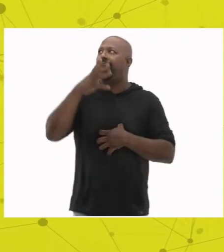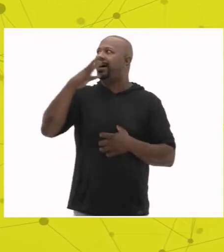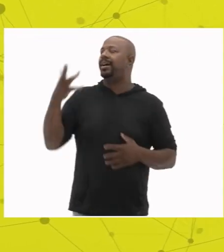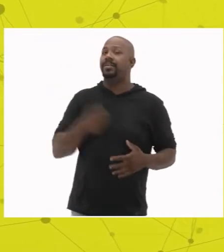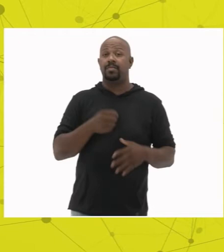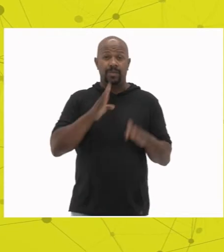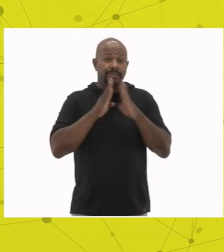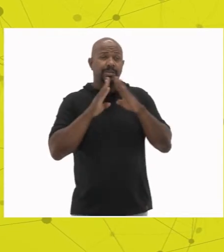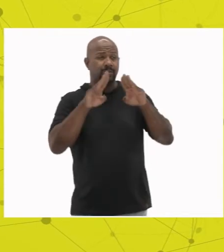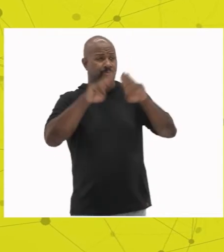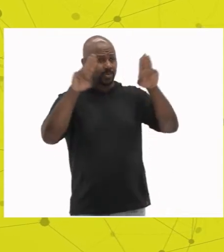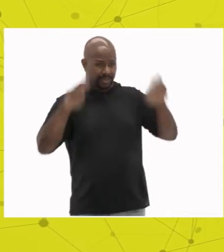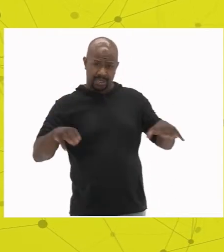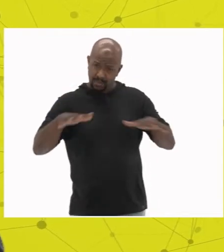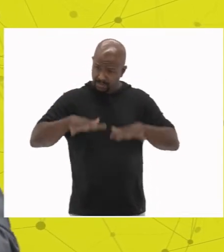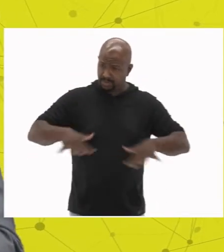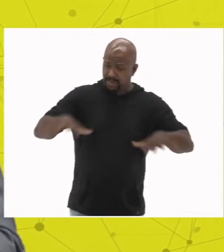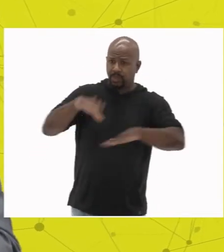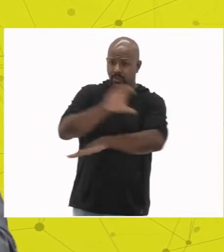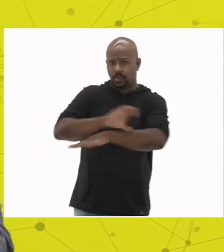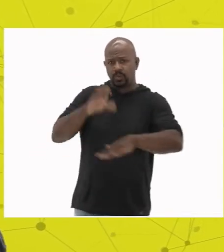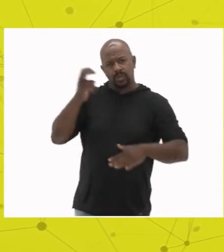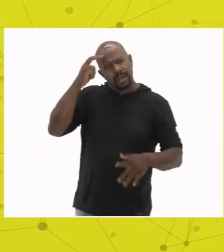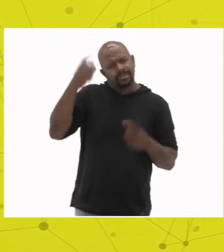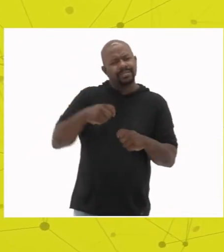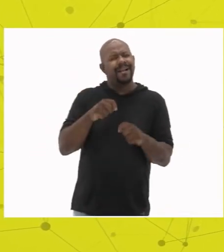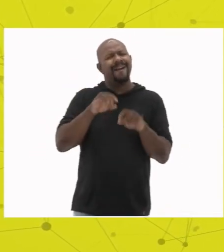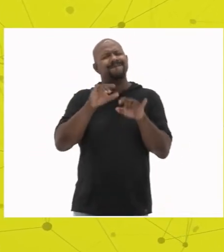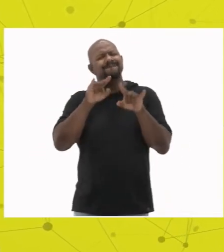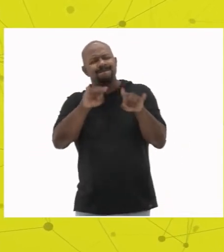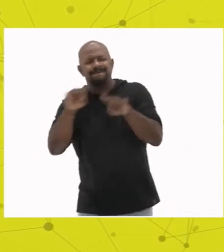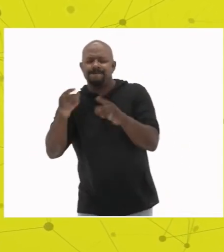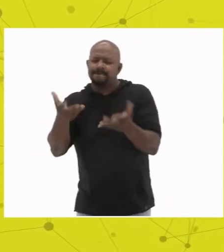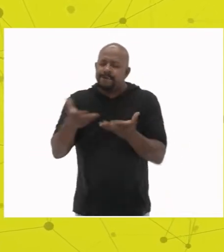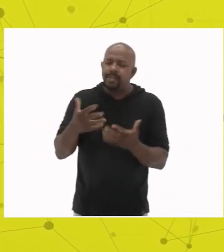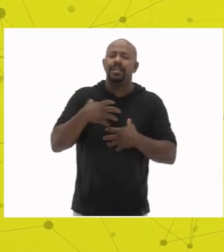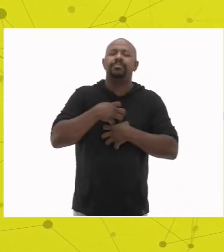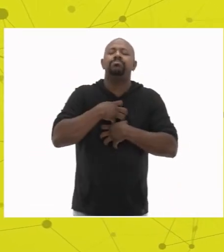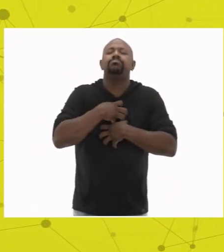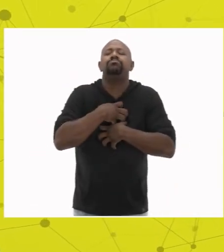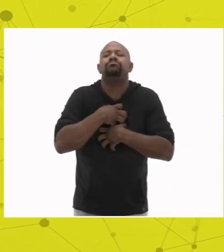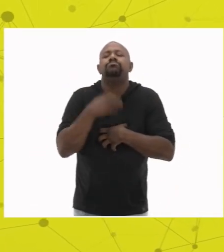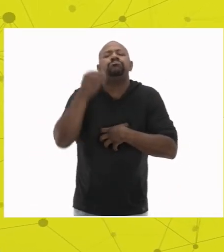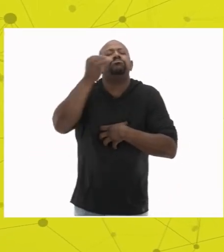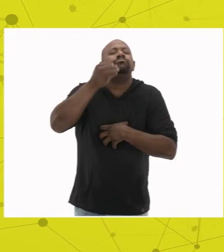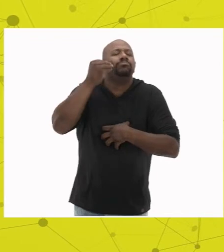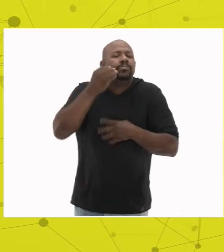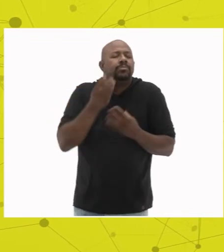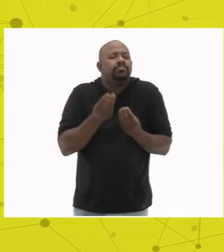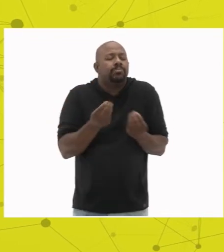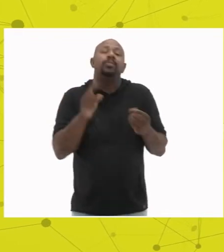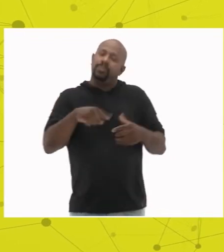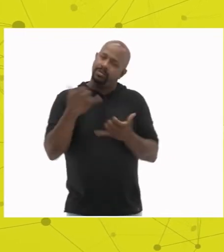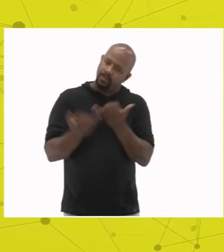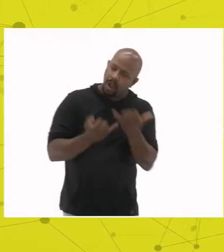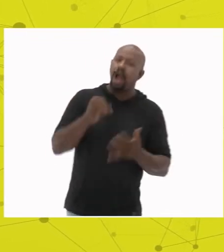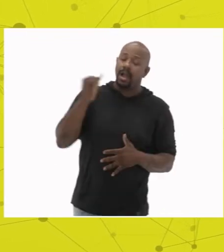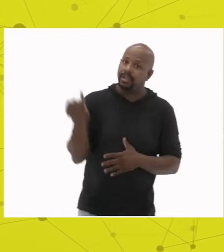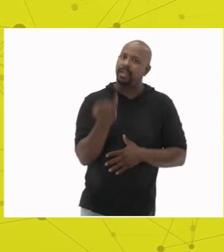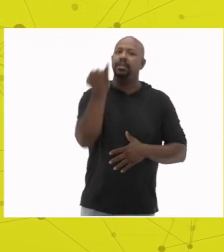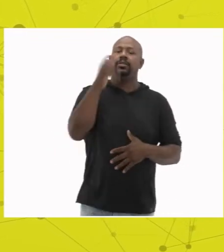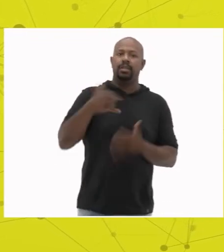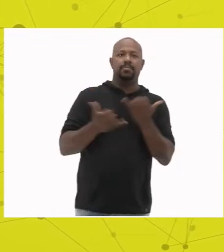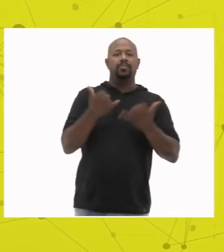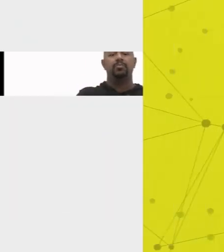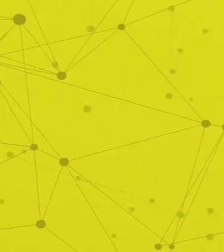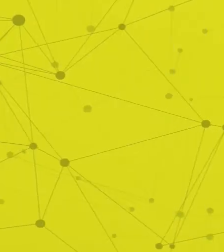Assim, o conhecimento de museus e espaços culturais deve ser um convite à experiência sensível. Daí a importância da gamificação para esses